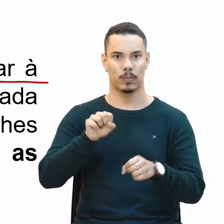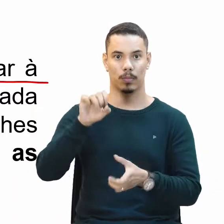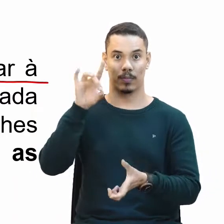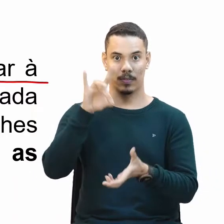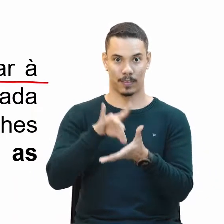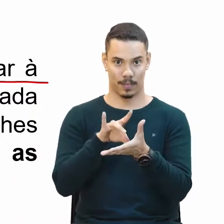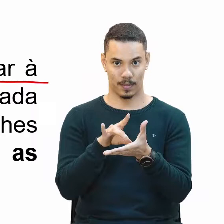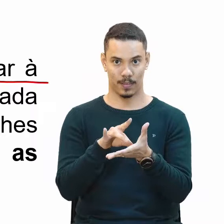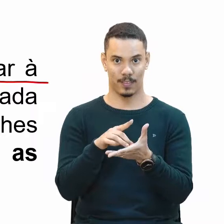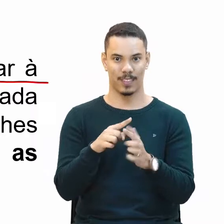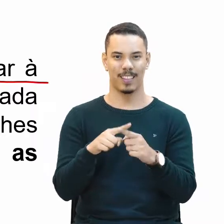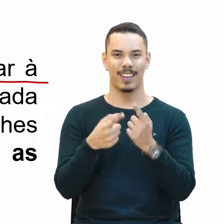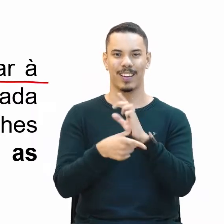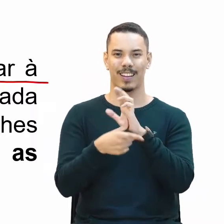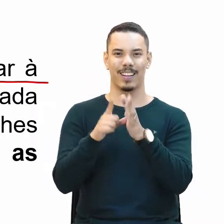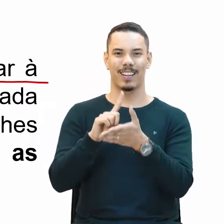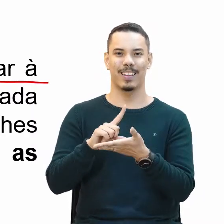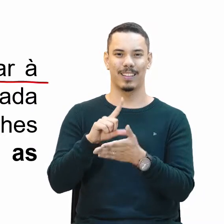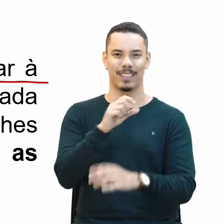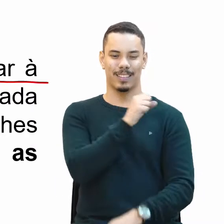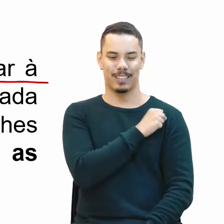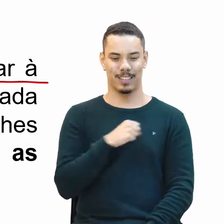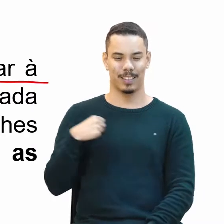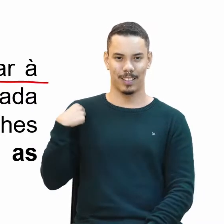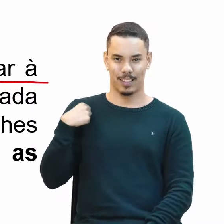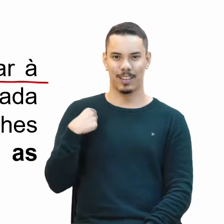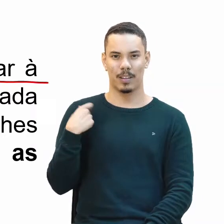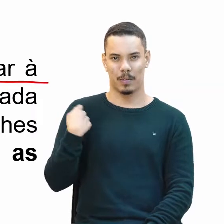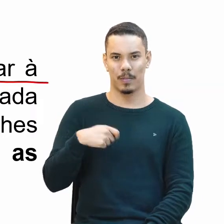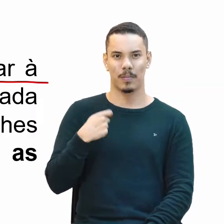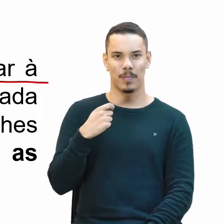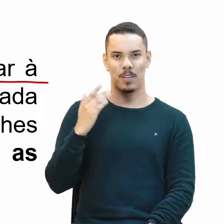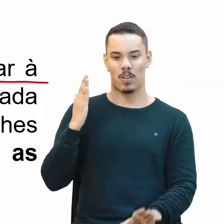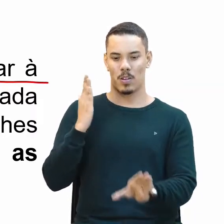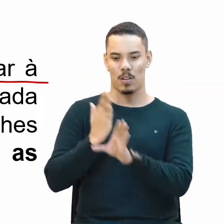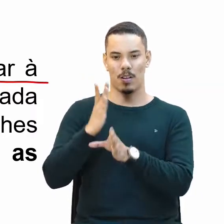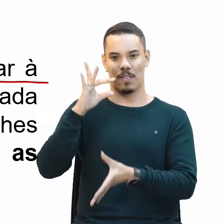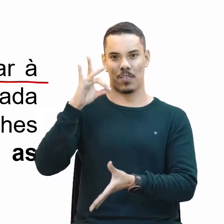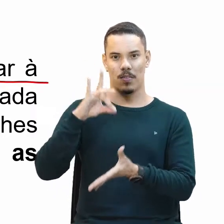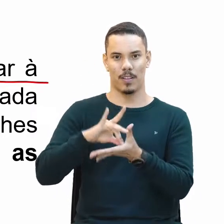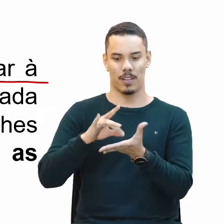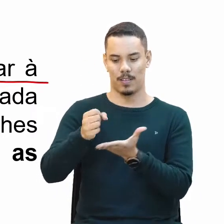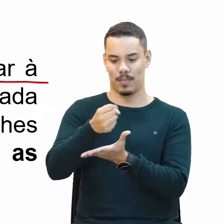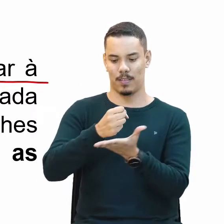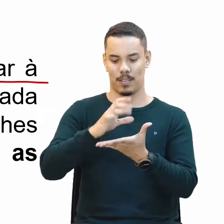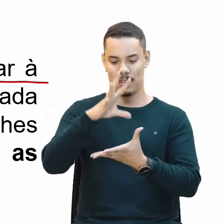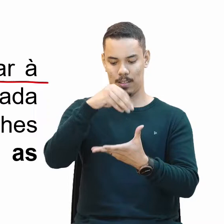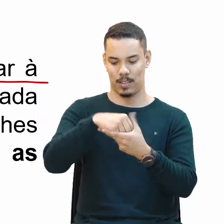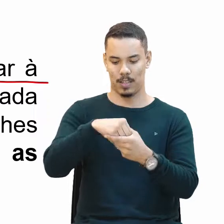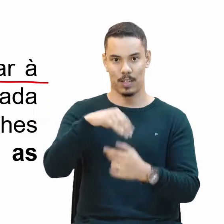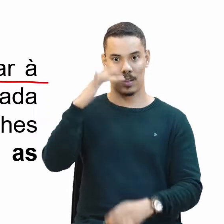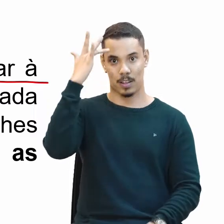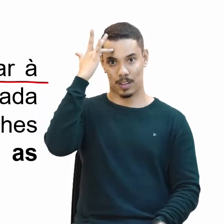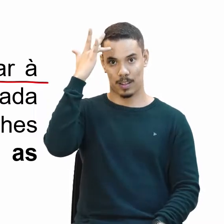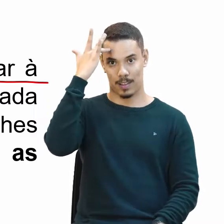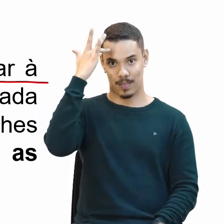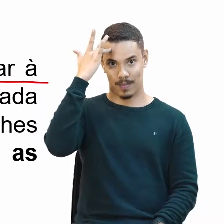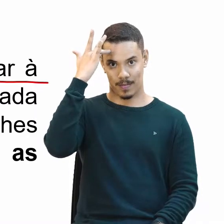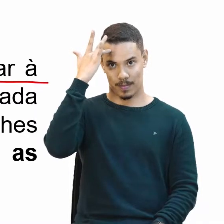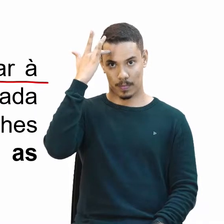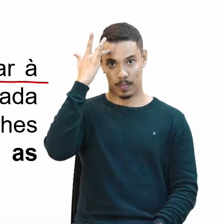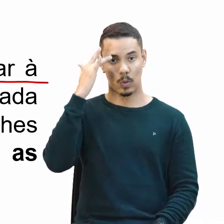os pré-socráticos, por exemplo. Eles queriam encontrar uma verdade fundamentada dentro de um princípio racional, de onde todas